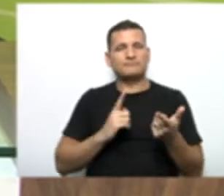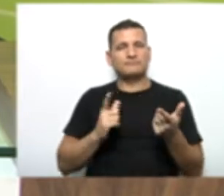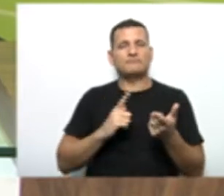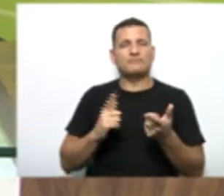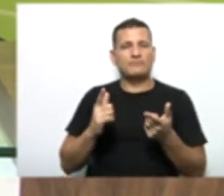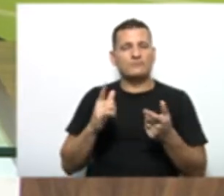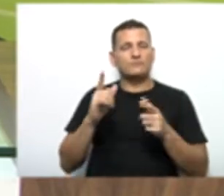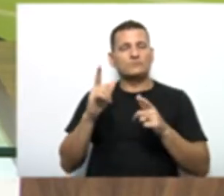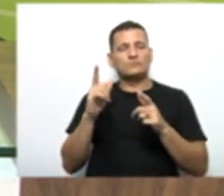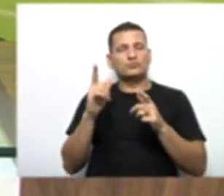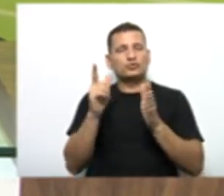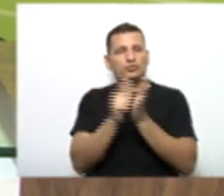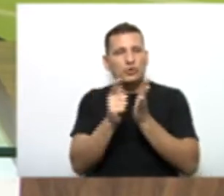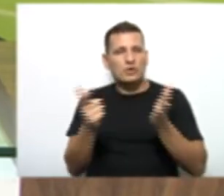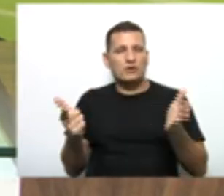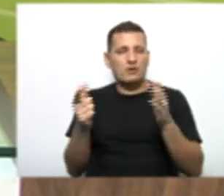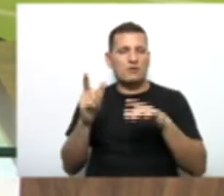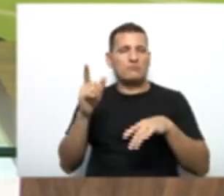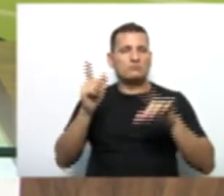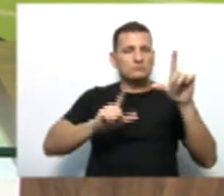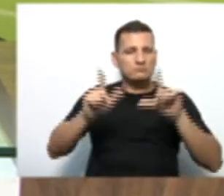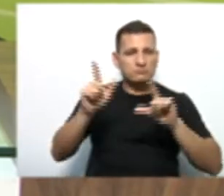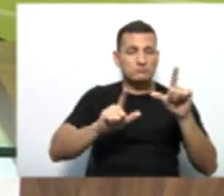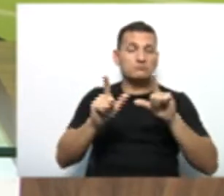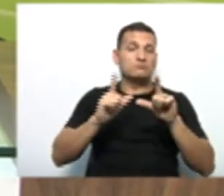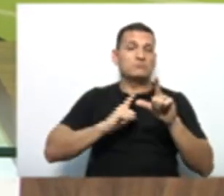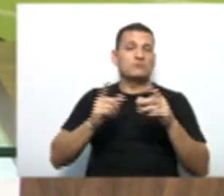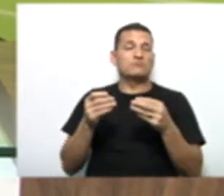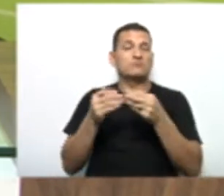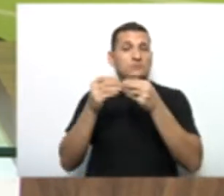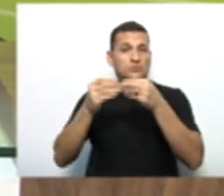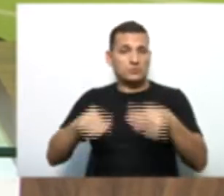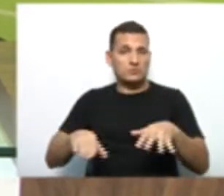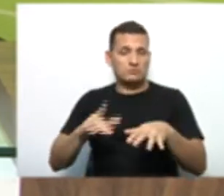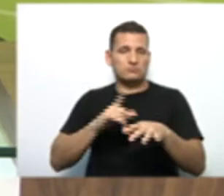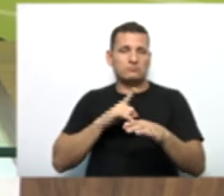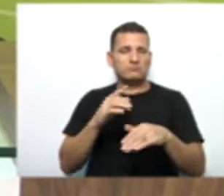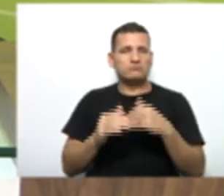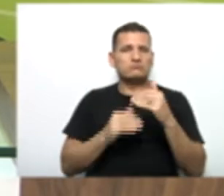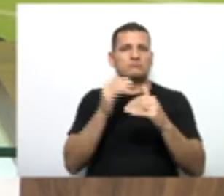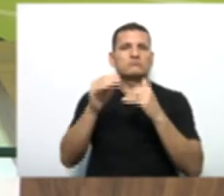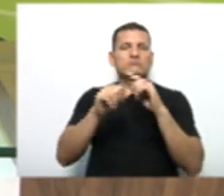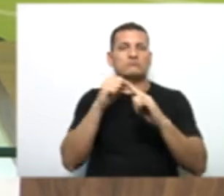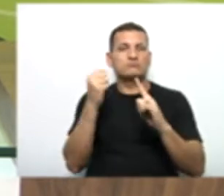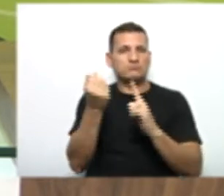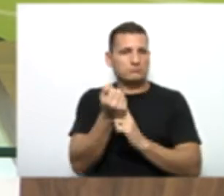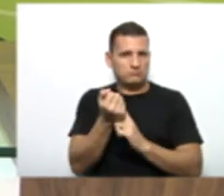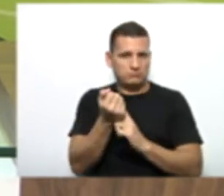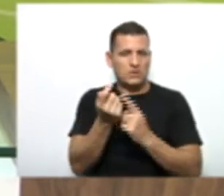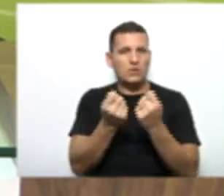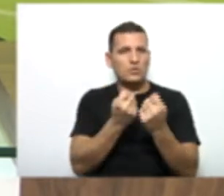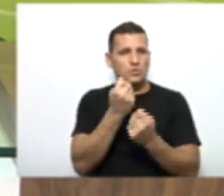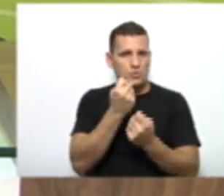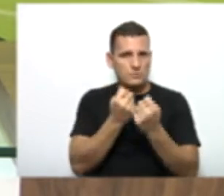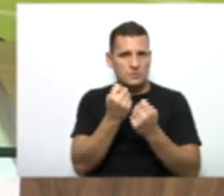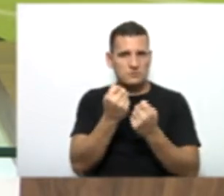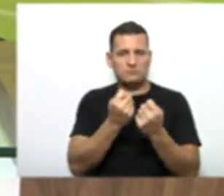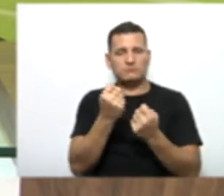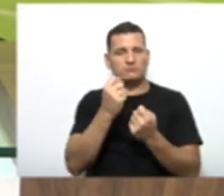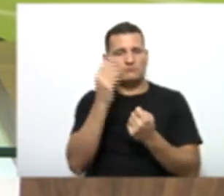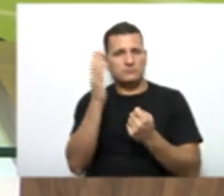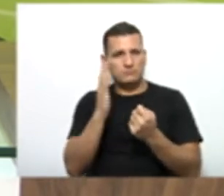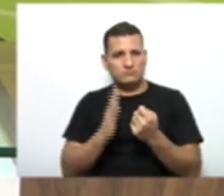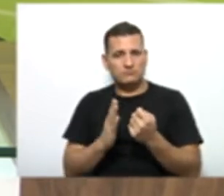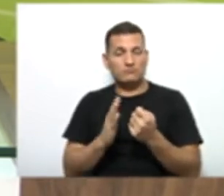noticiários, nos jornais, e que vêm prejudicando o desenvolvimento social e econômico do país. Então, qualidade socialmente